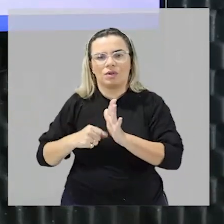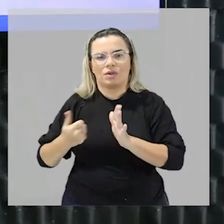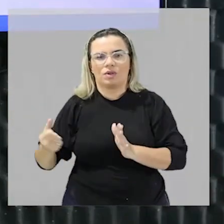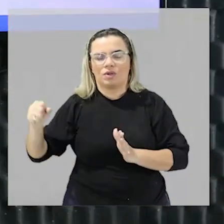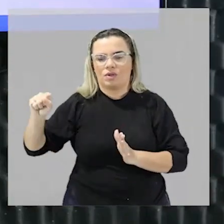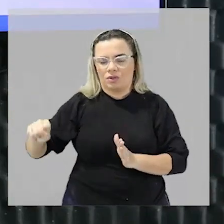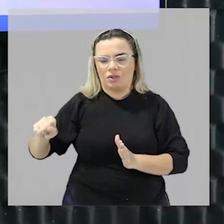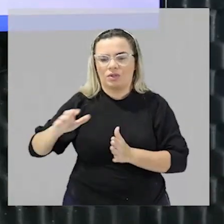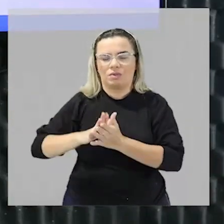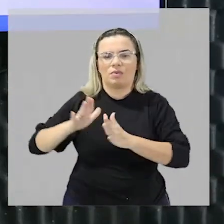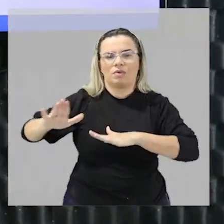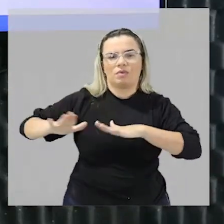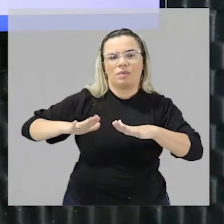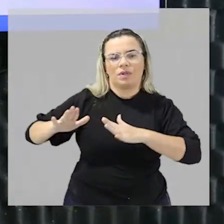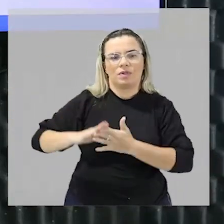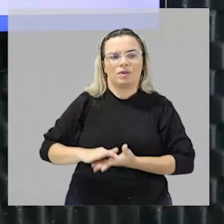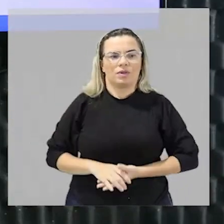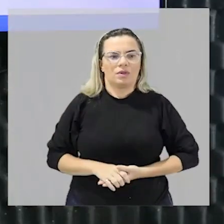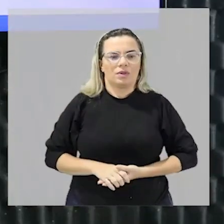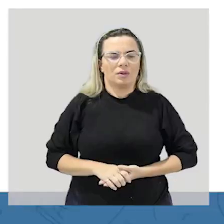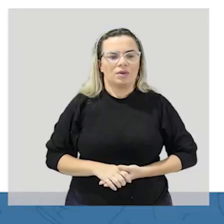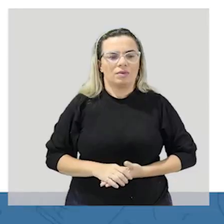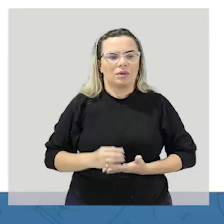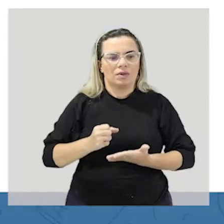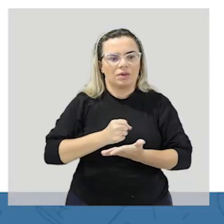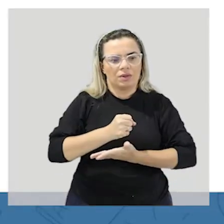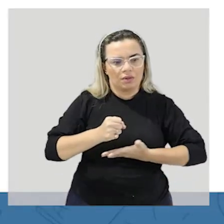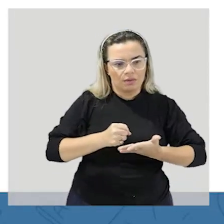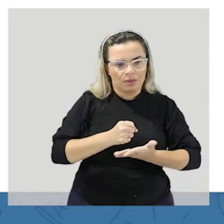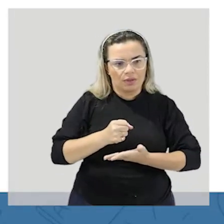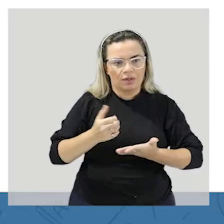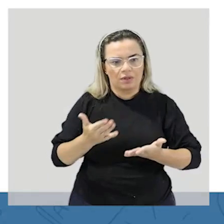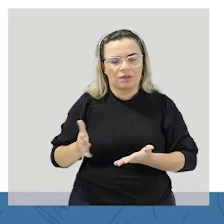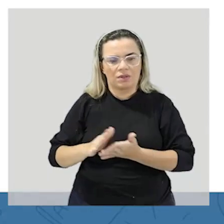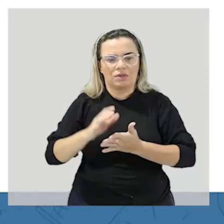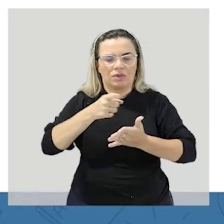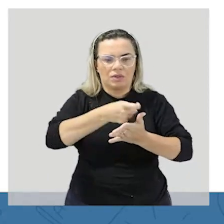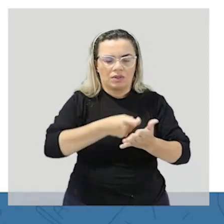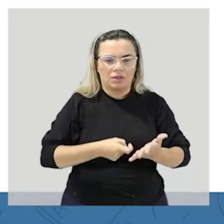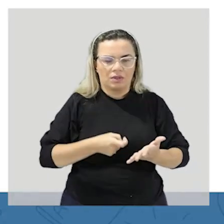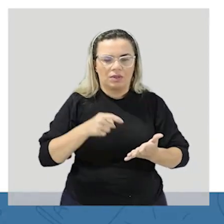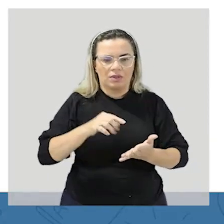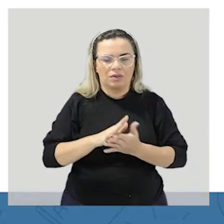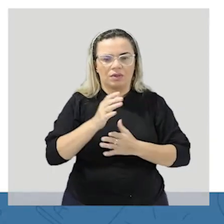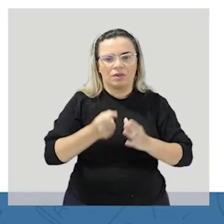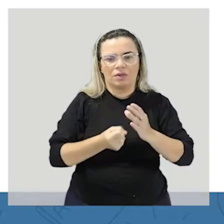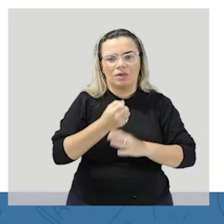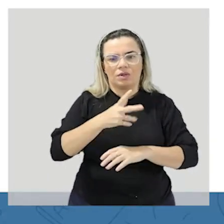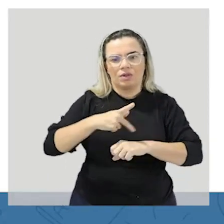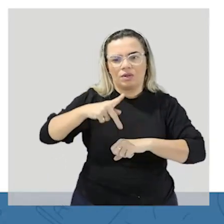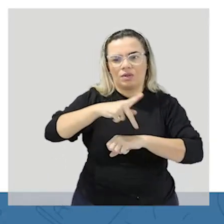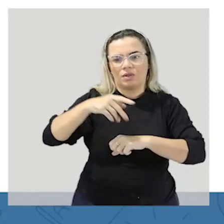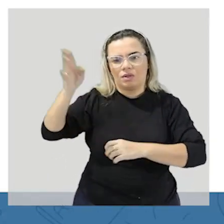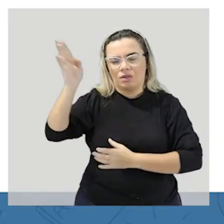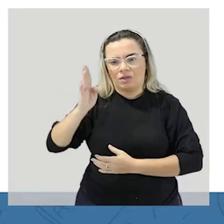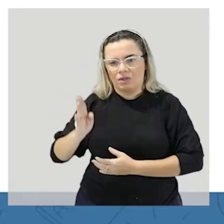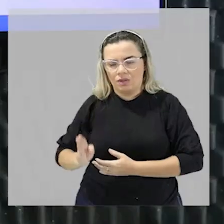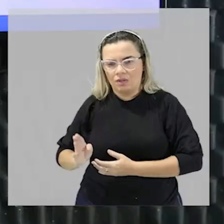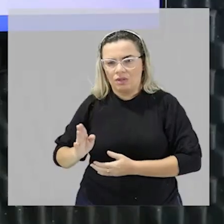iluminista. Com base no texto, na formação do Estado